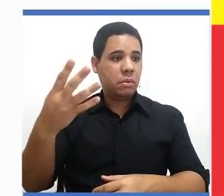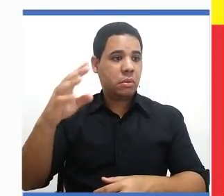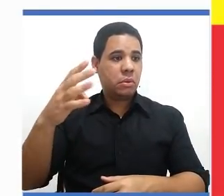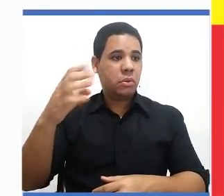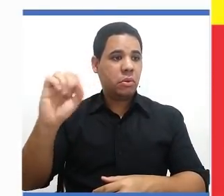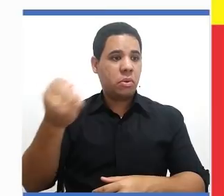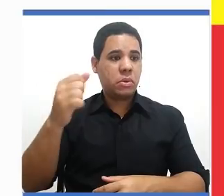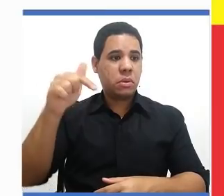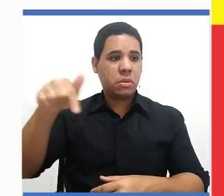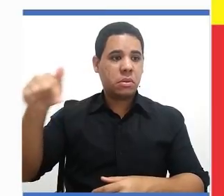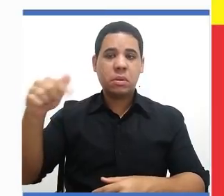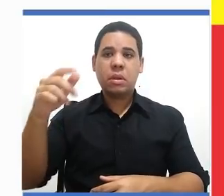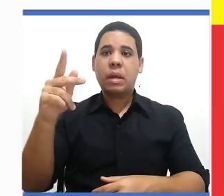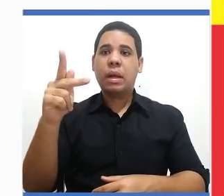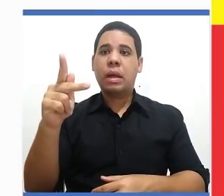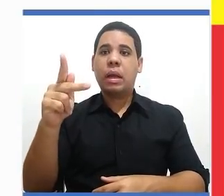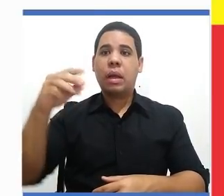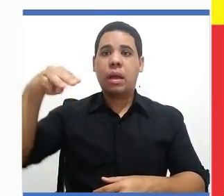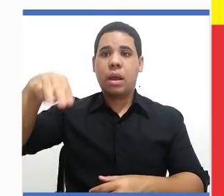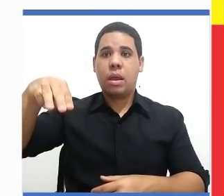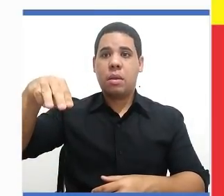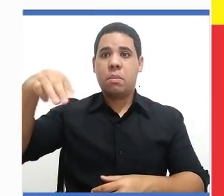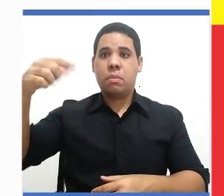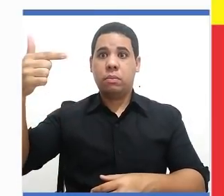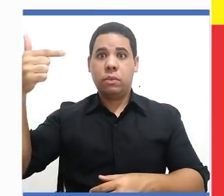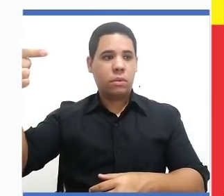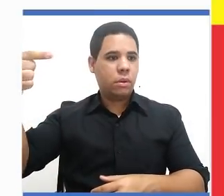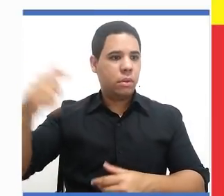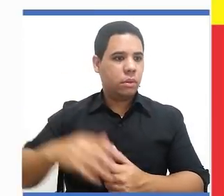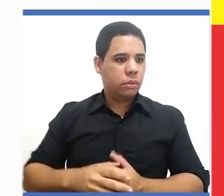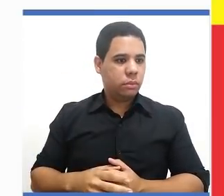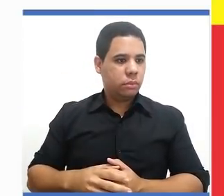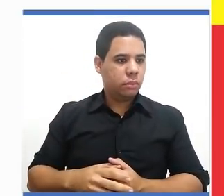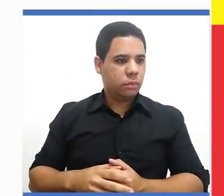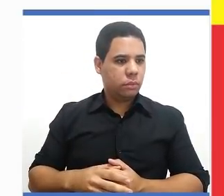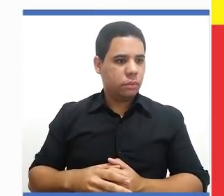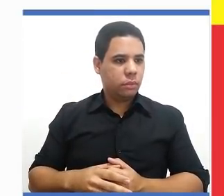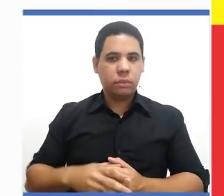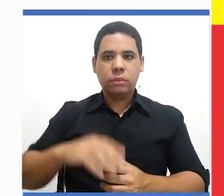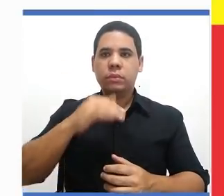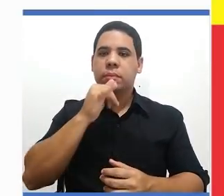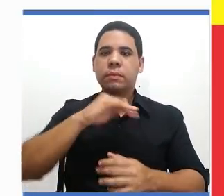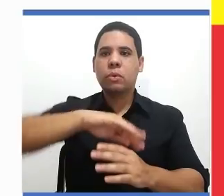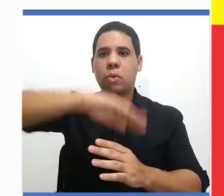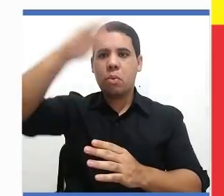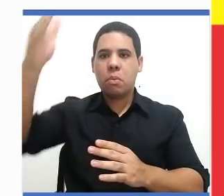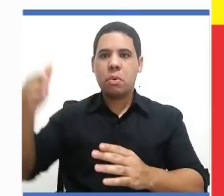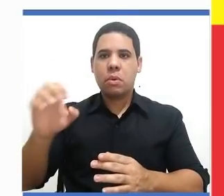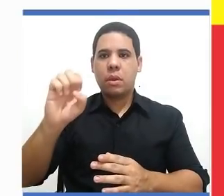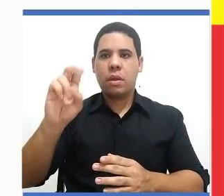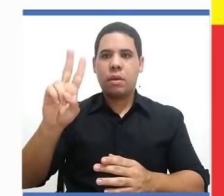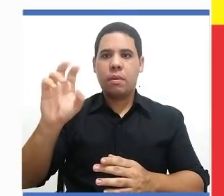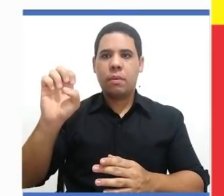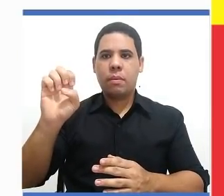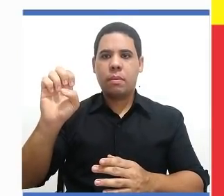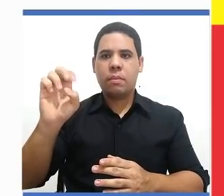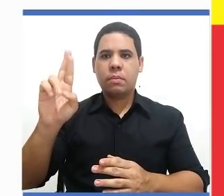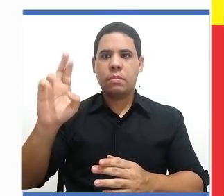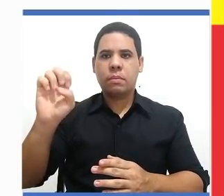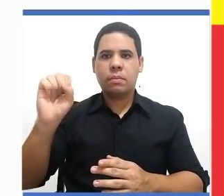8.514.877 km². Veja aí a grandeza na geografia. A altura, o Monte Everest, localizado na